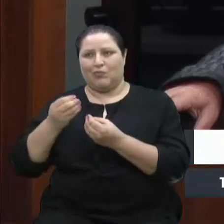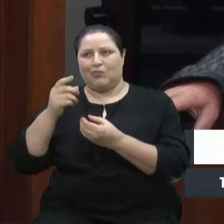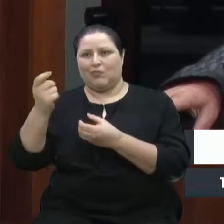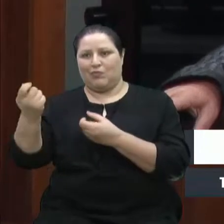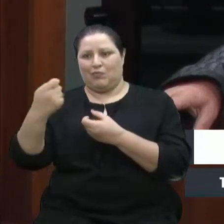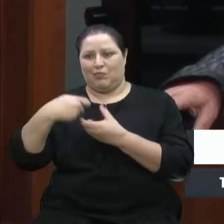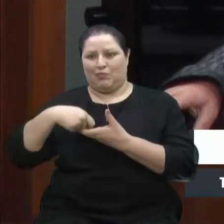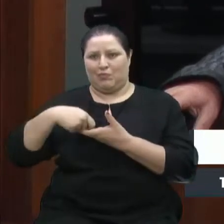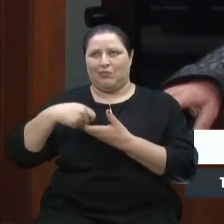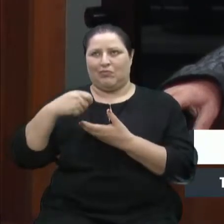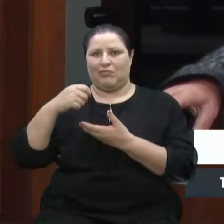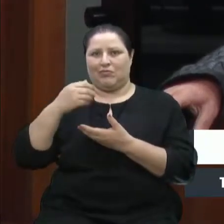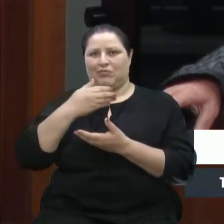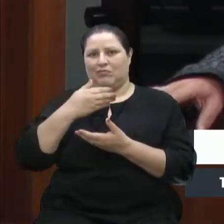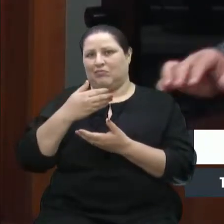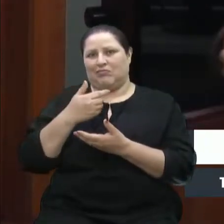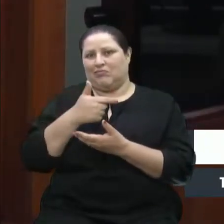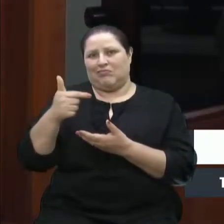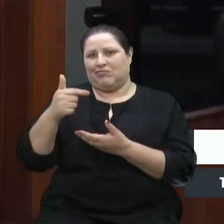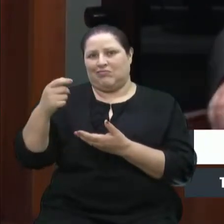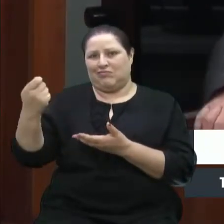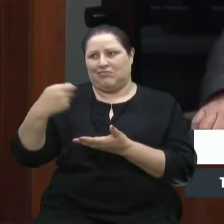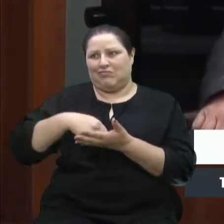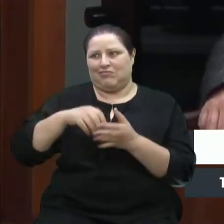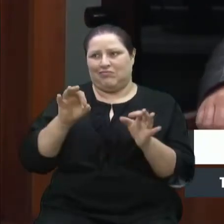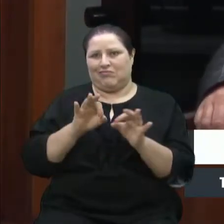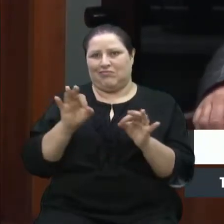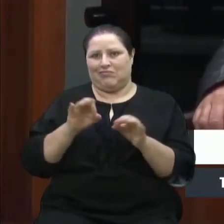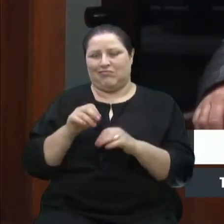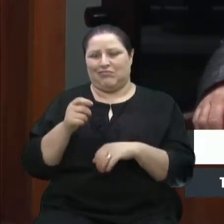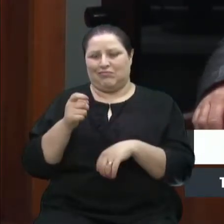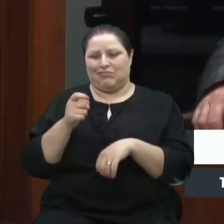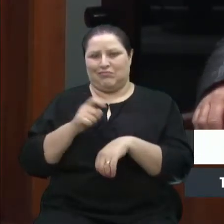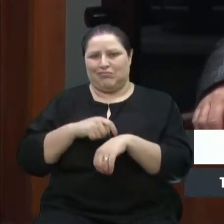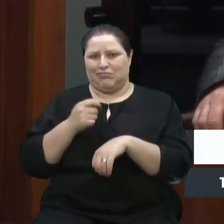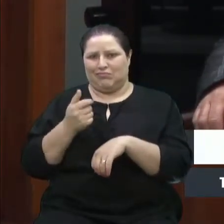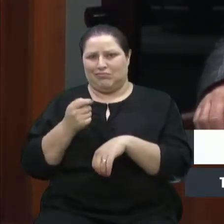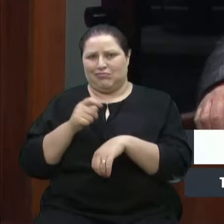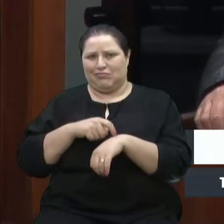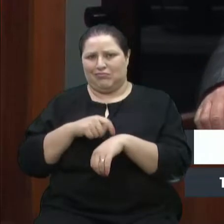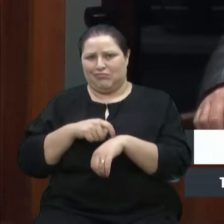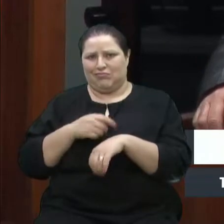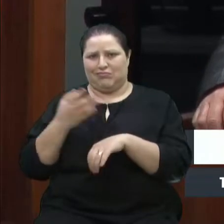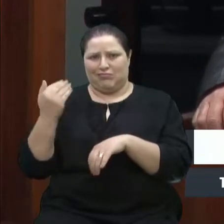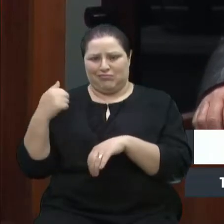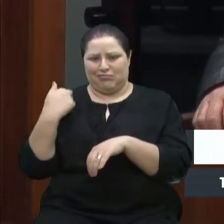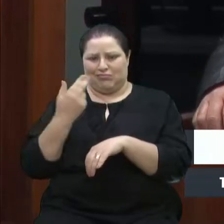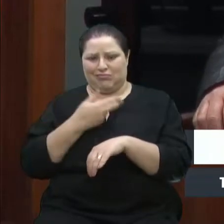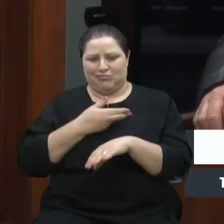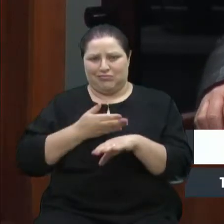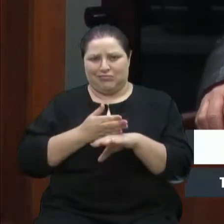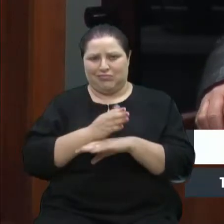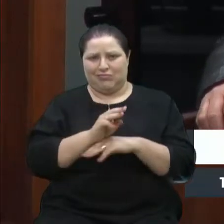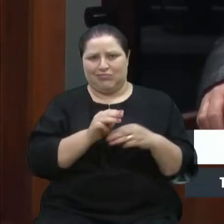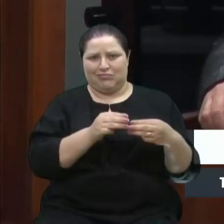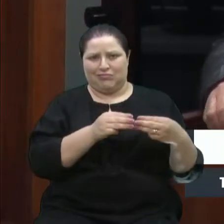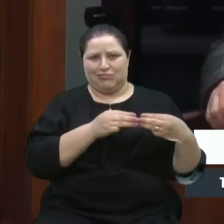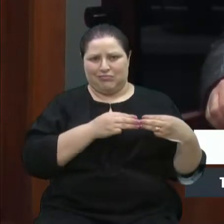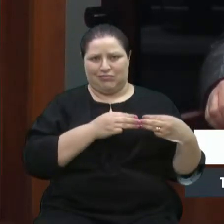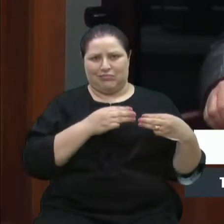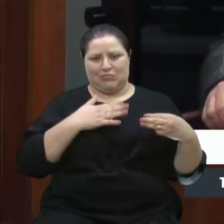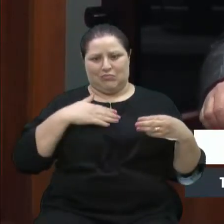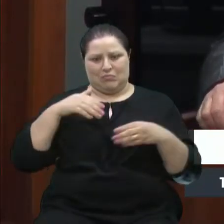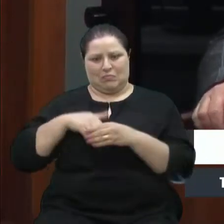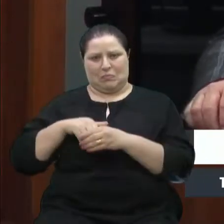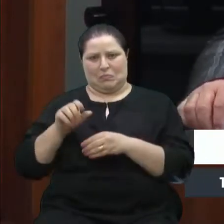não se faz e agora há poucos instantes nós opravamos uma Moção né não com meu